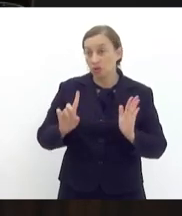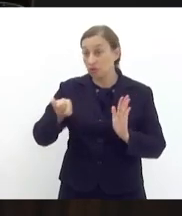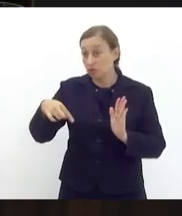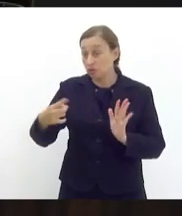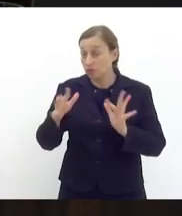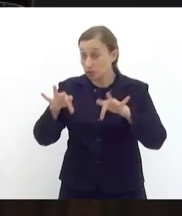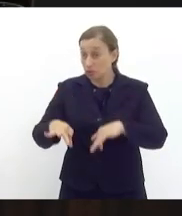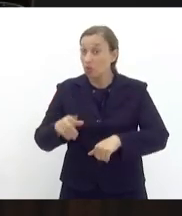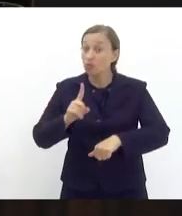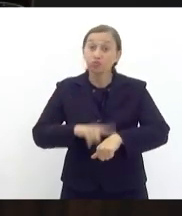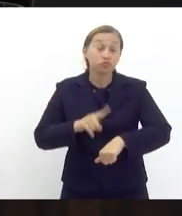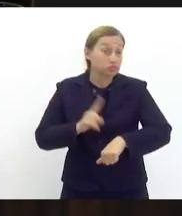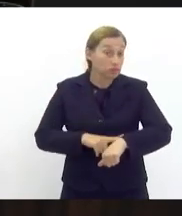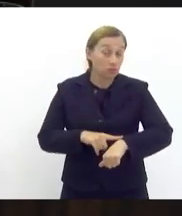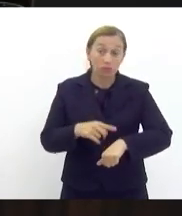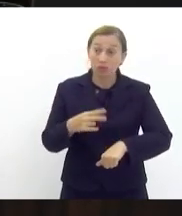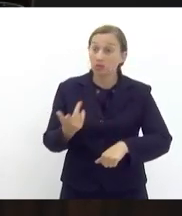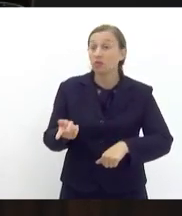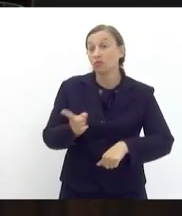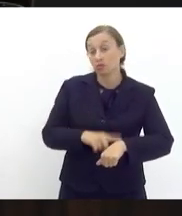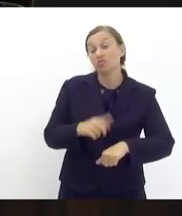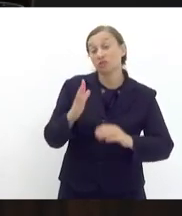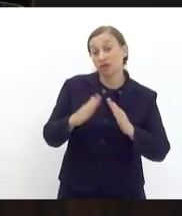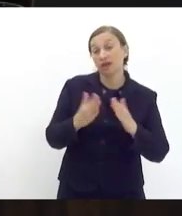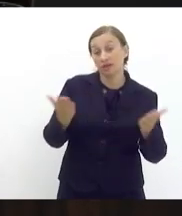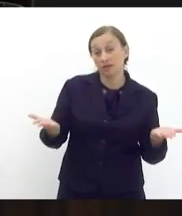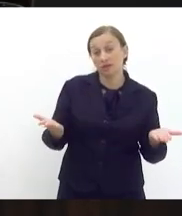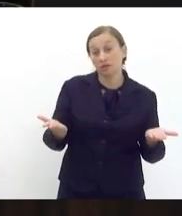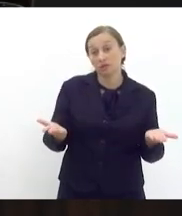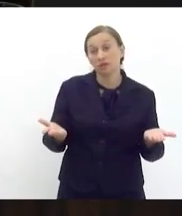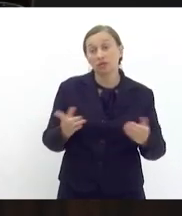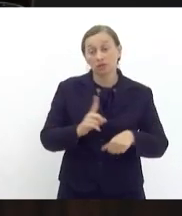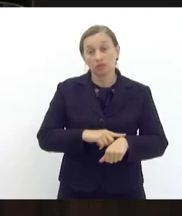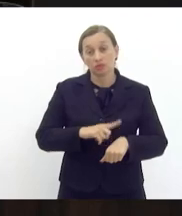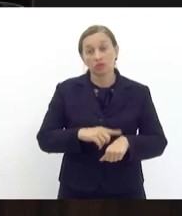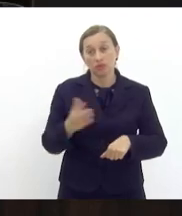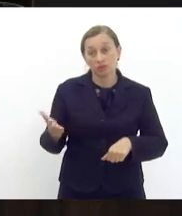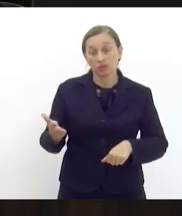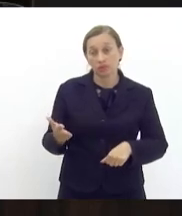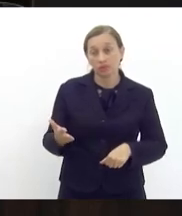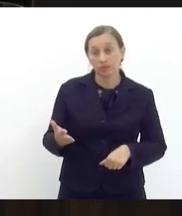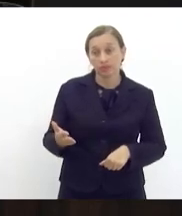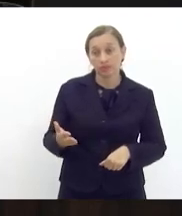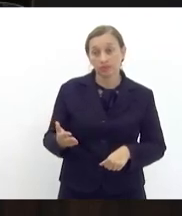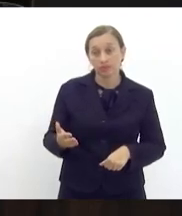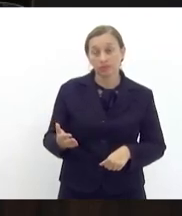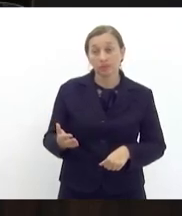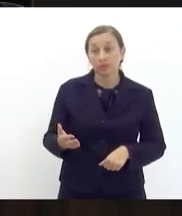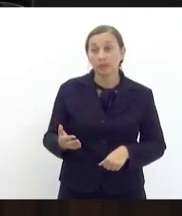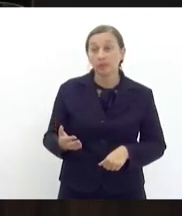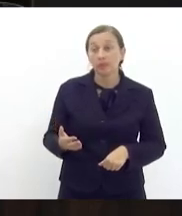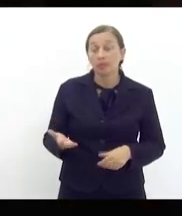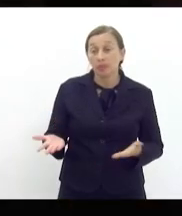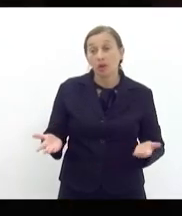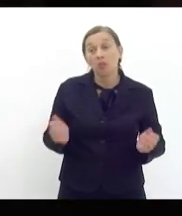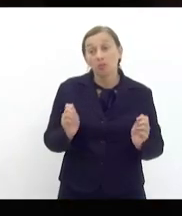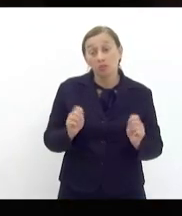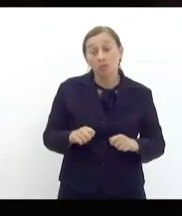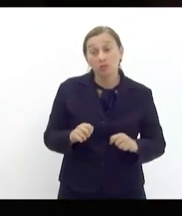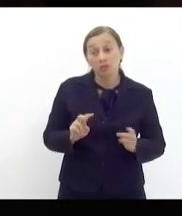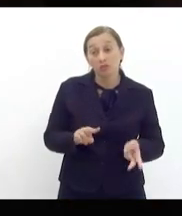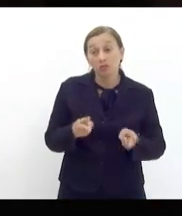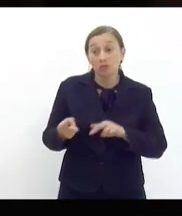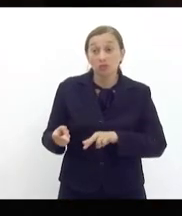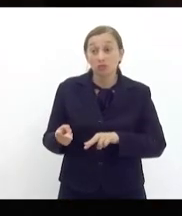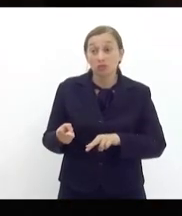porque realmente o tempo esgotou e a gente tem um tempo regimental o tempo da vossa excelência deputada Renata é mas se a senhora pudesse conduzir